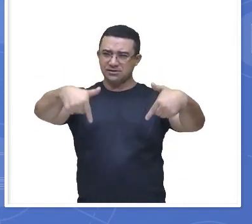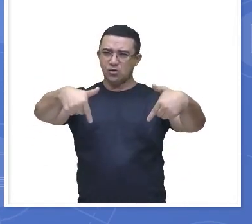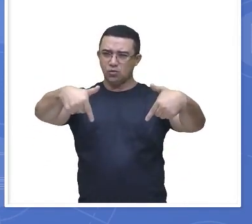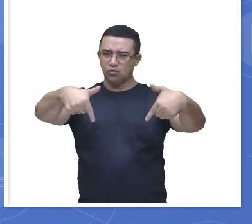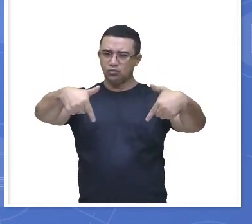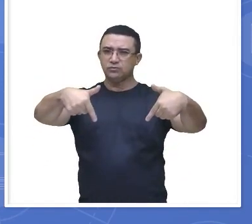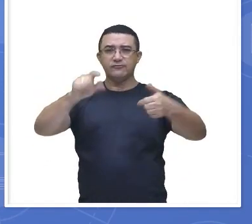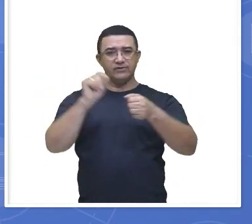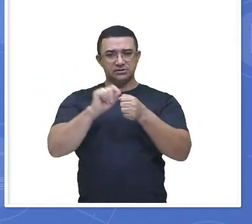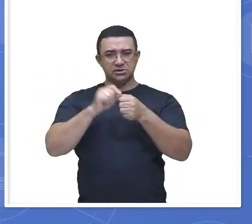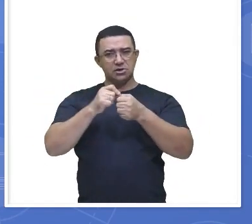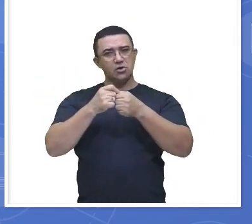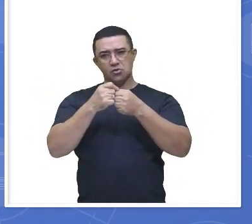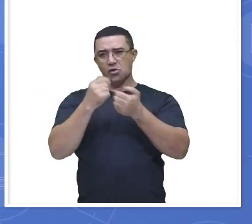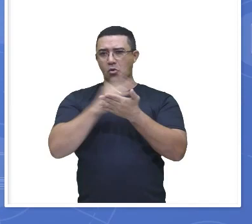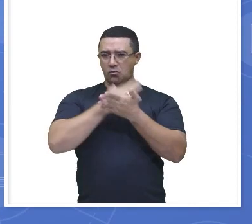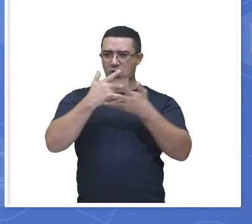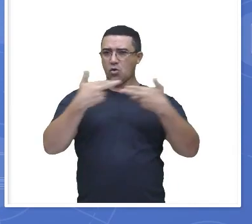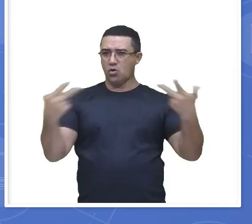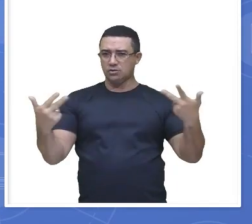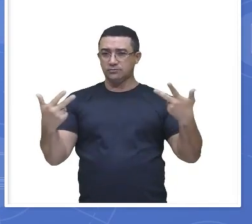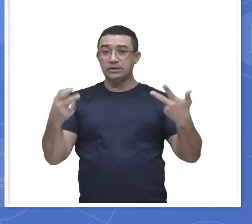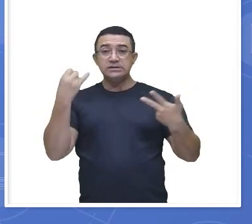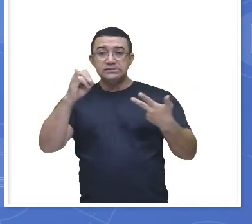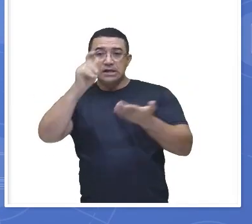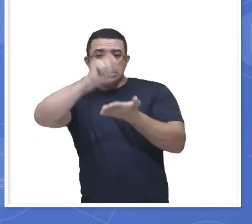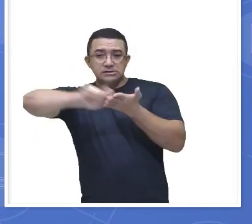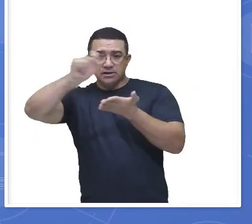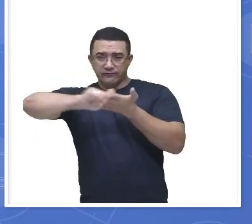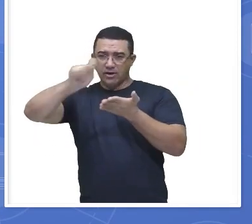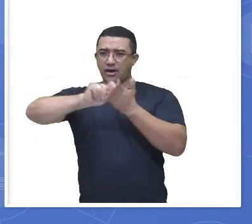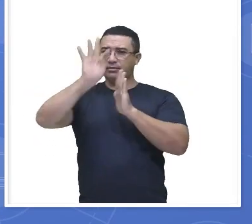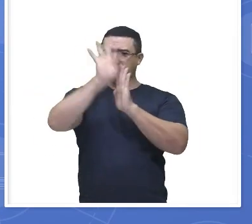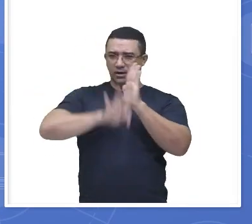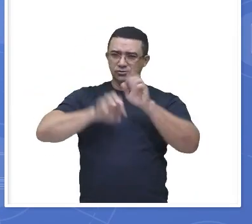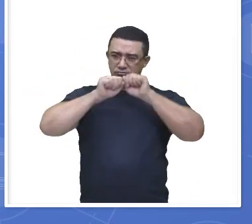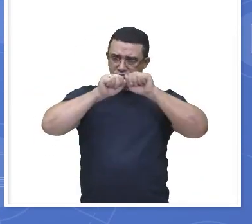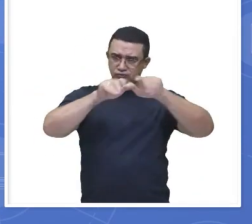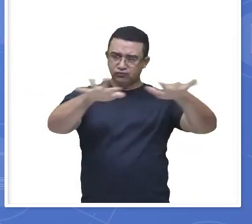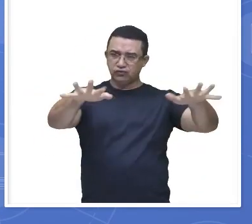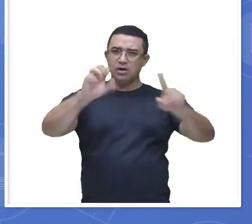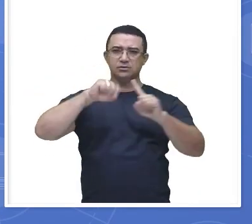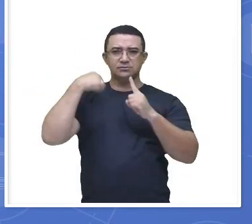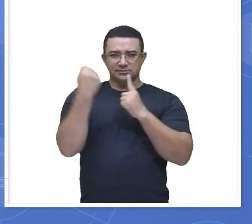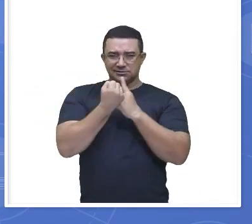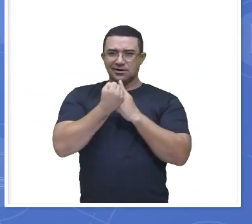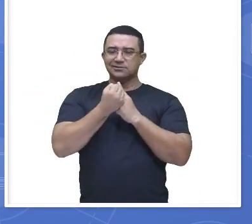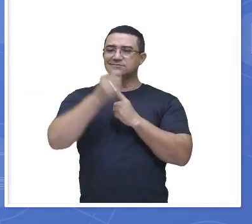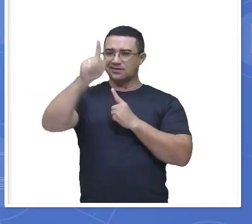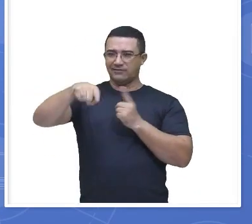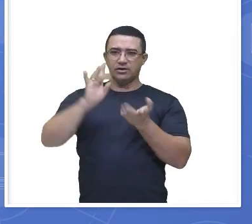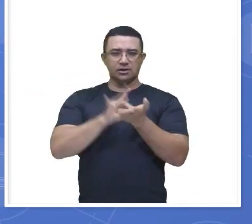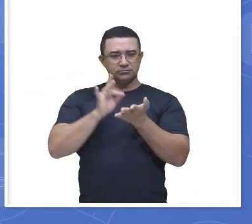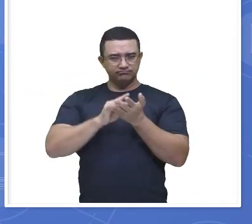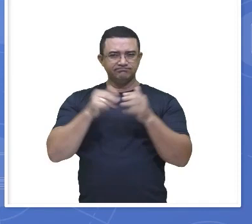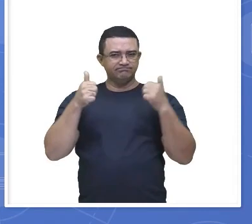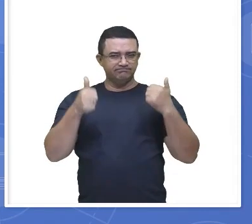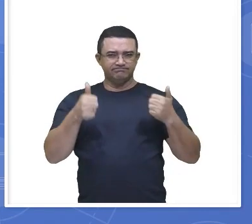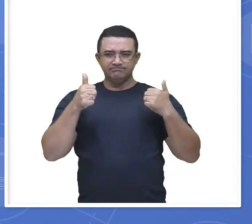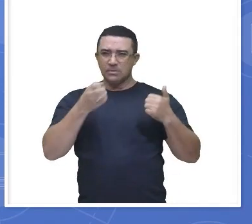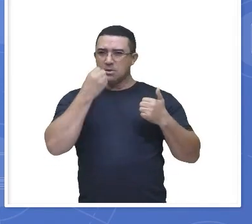intencionar fazer alguma coisa. Quando se escreve um texto que vai circular socialmente, realmente é isso, tá bom? Então, muito bem